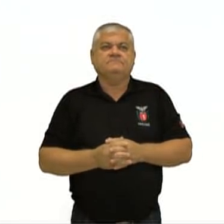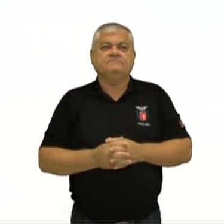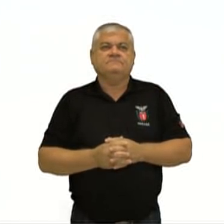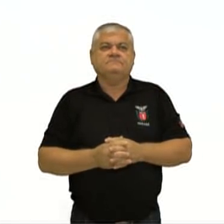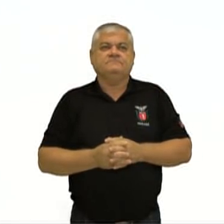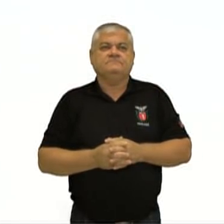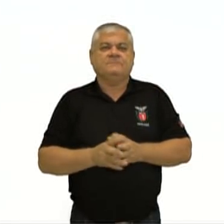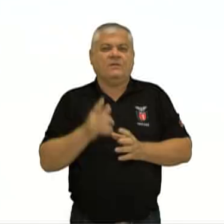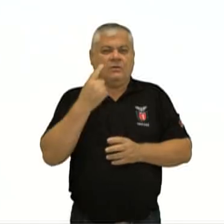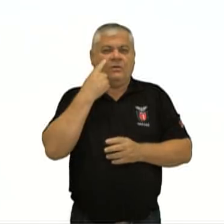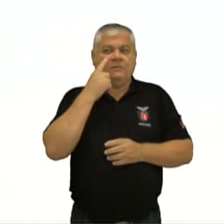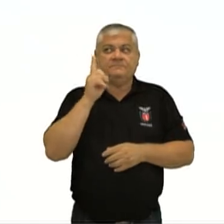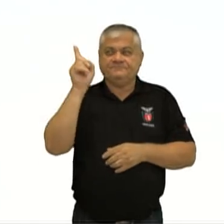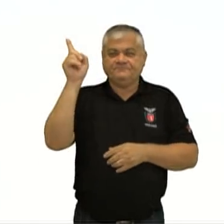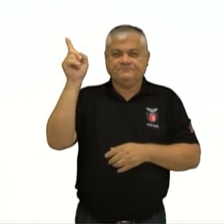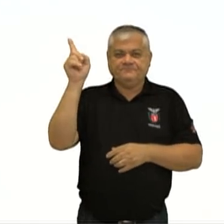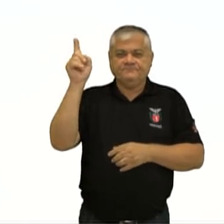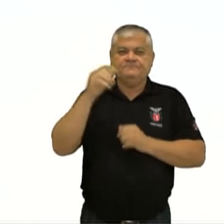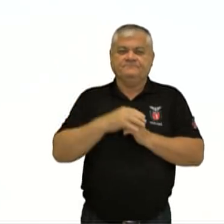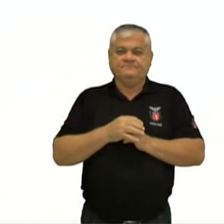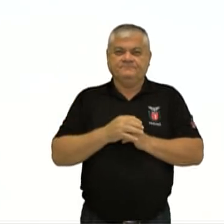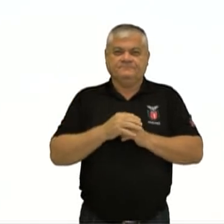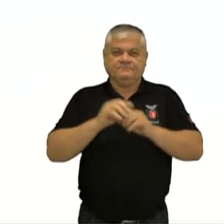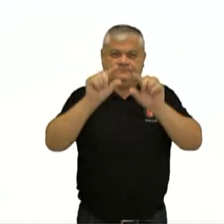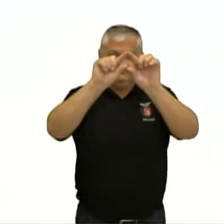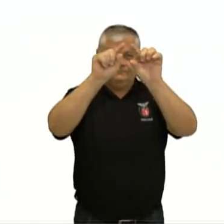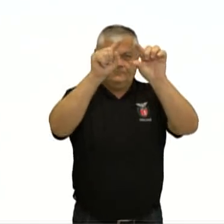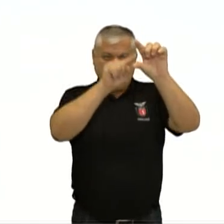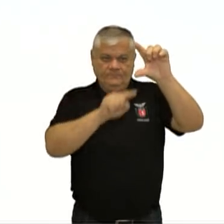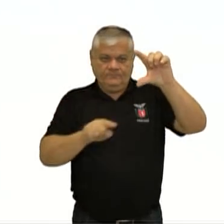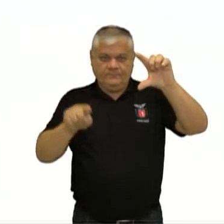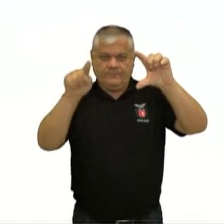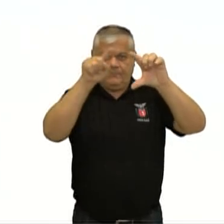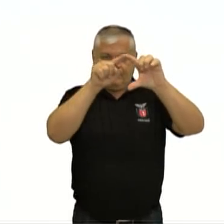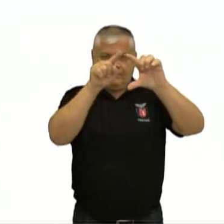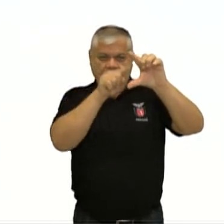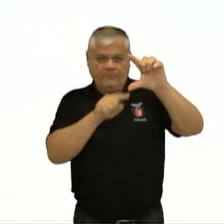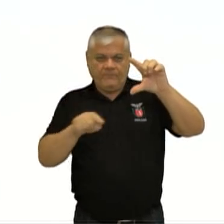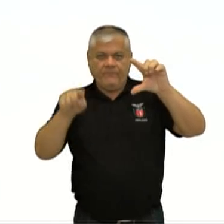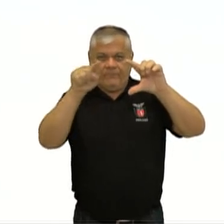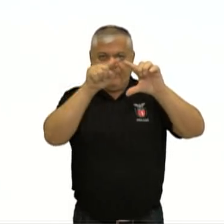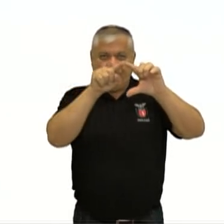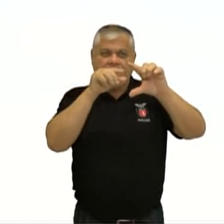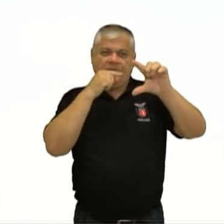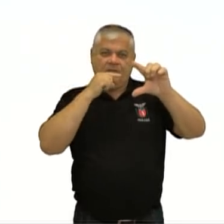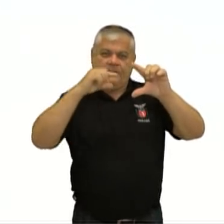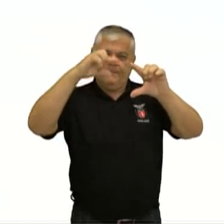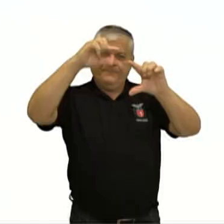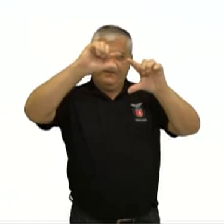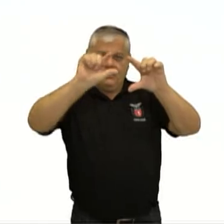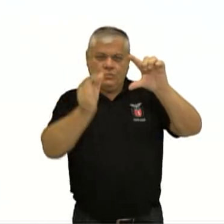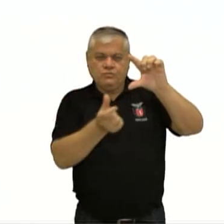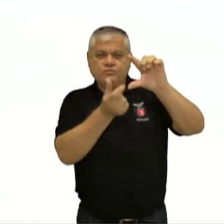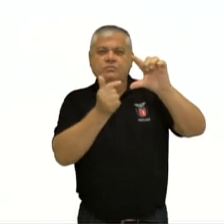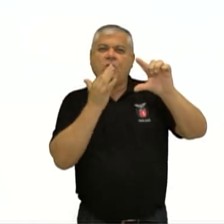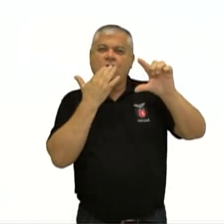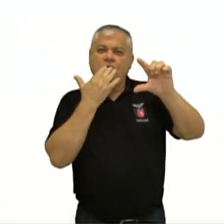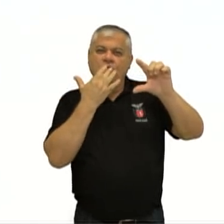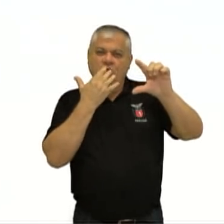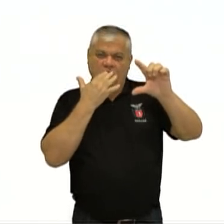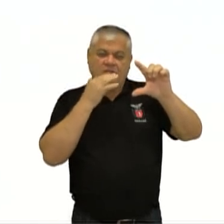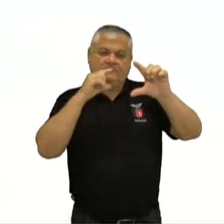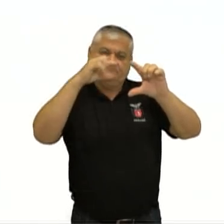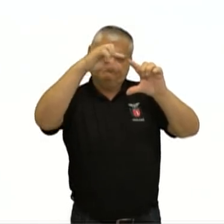Então, dá uma olhadinha aqui. Eu fiz um gráfico para representar as informações do problema. Né? Claro que a gente fez aí o gráfico usando um programa